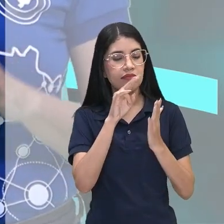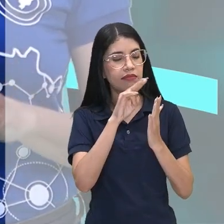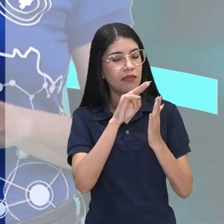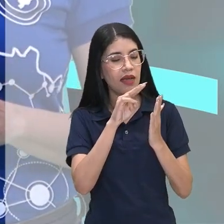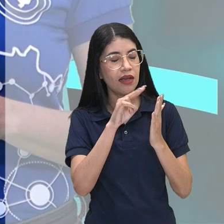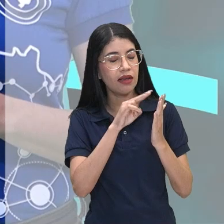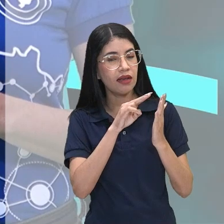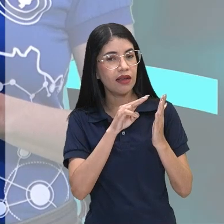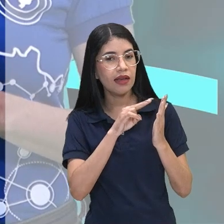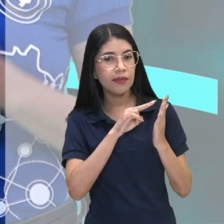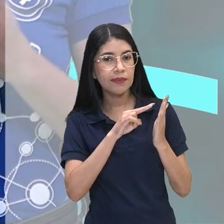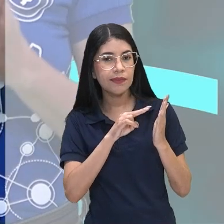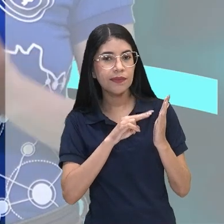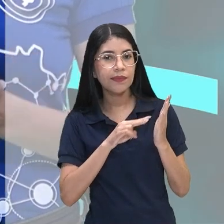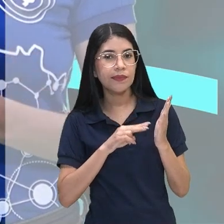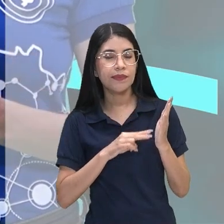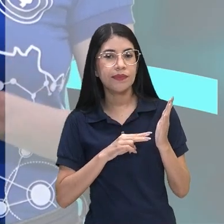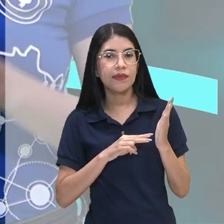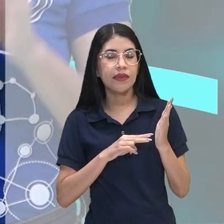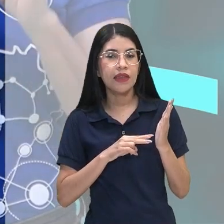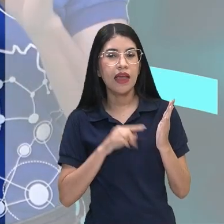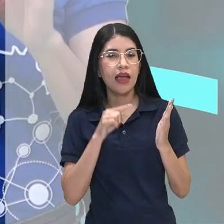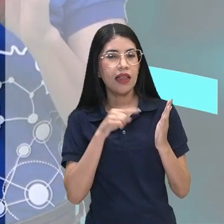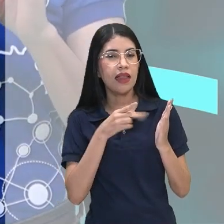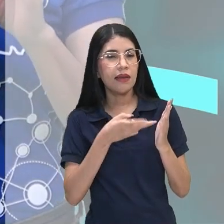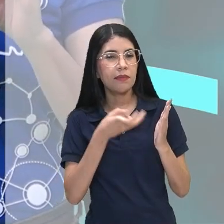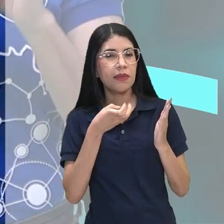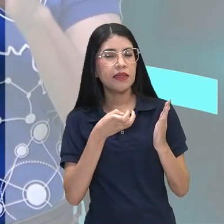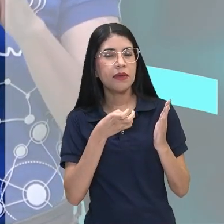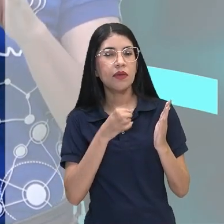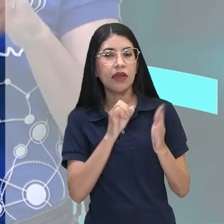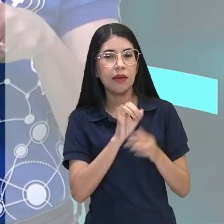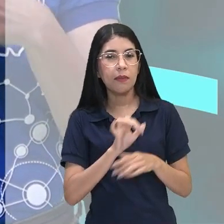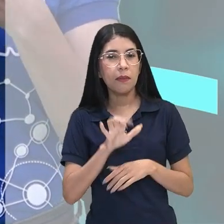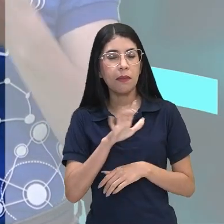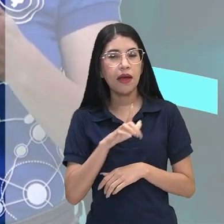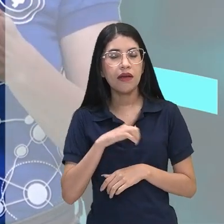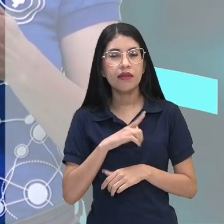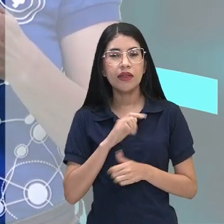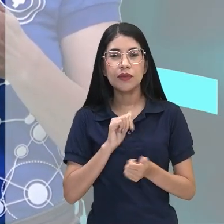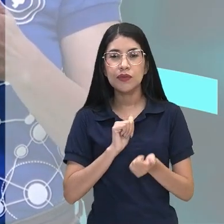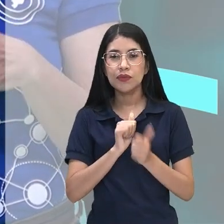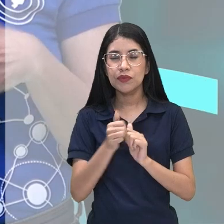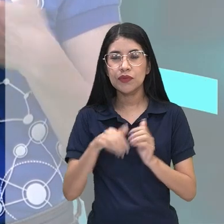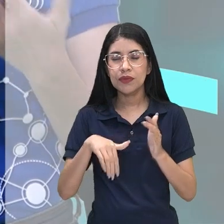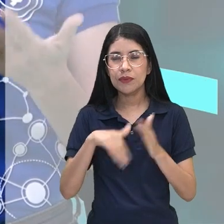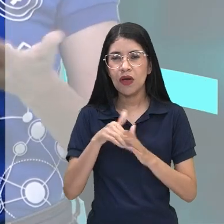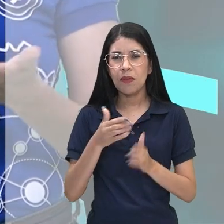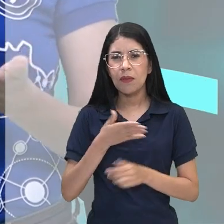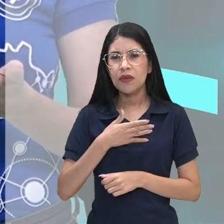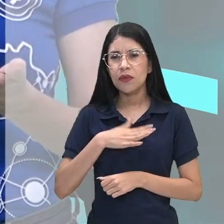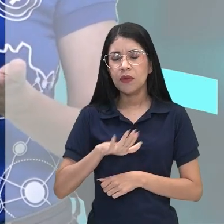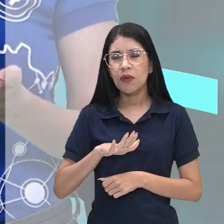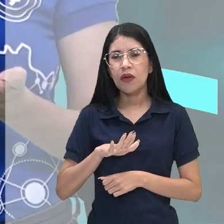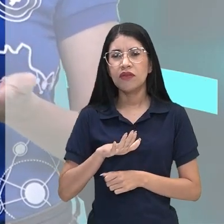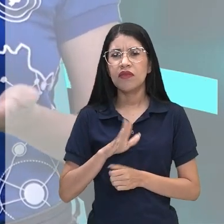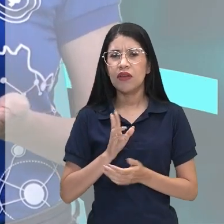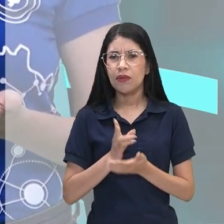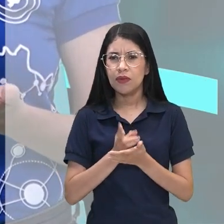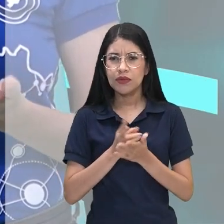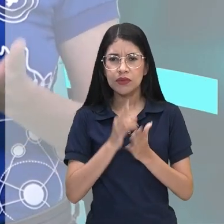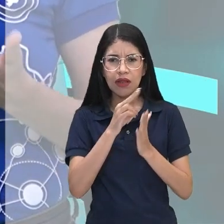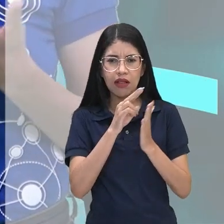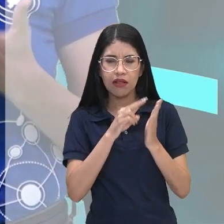os olhos lá naquele texto, então você viu que tem uma imagem ali de futebol e você já não gosta muito, você vai continuar vendo